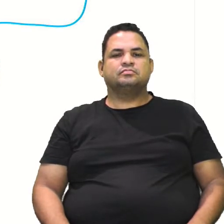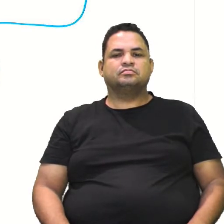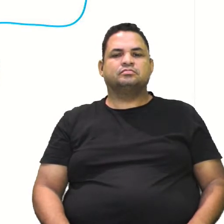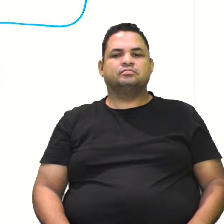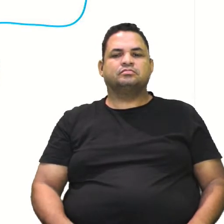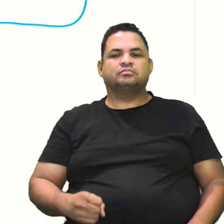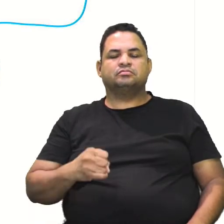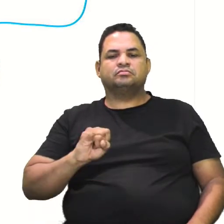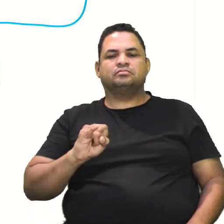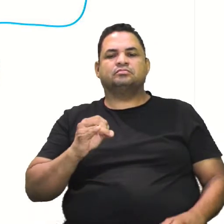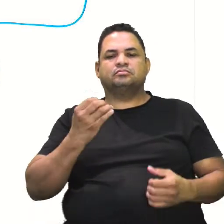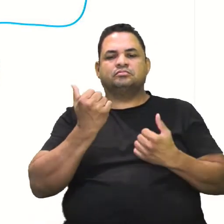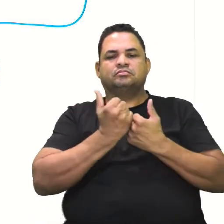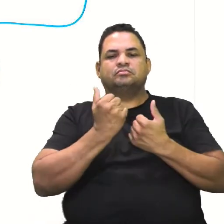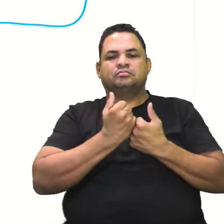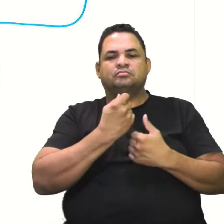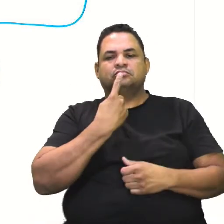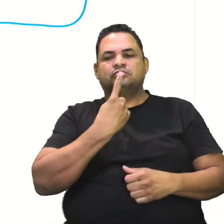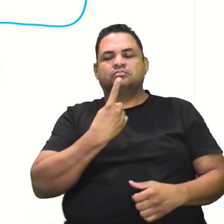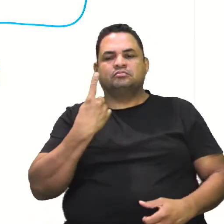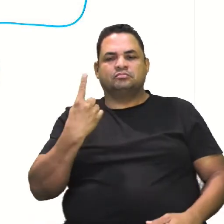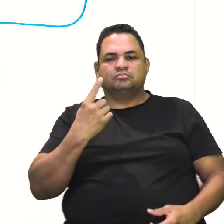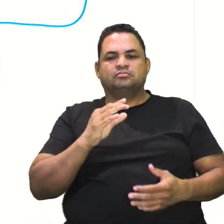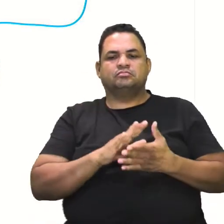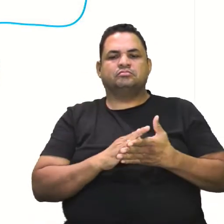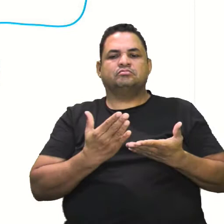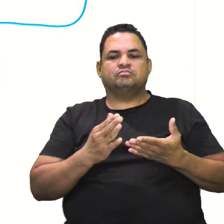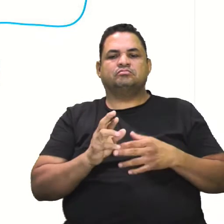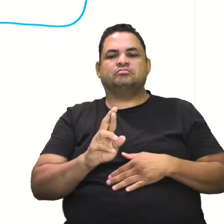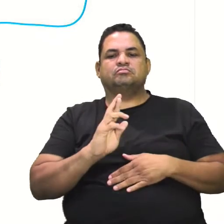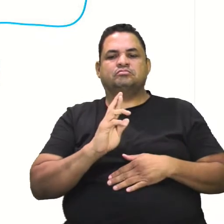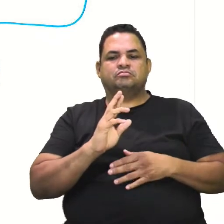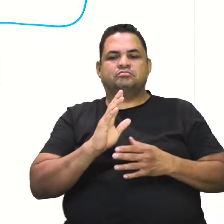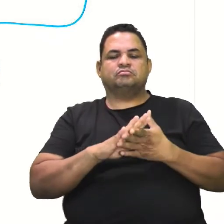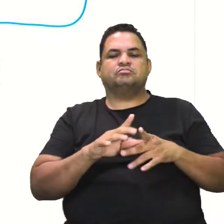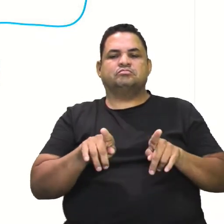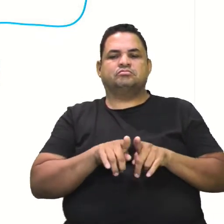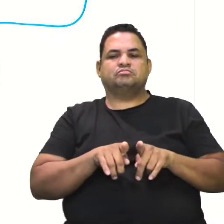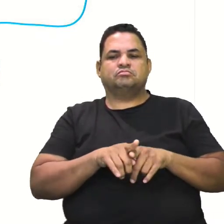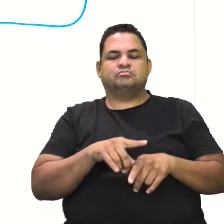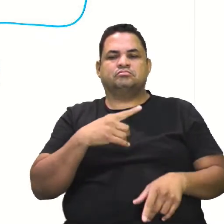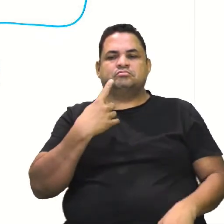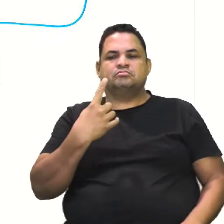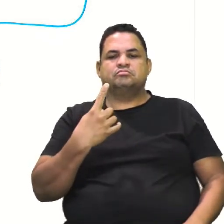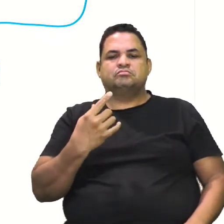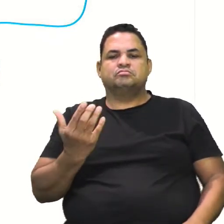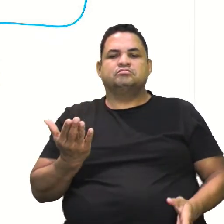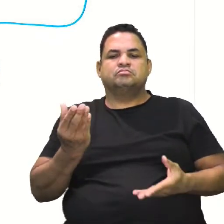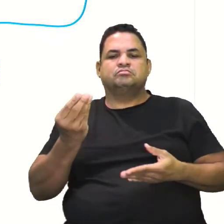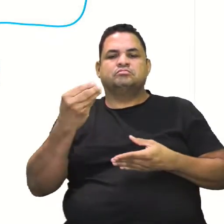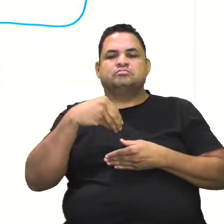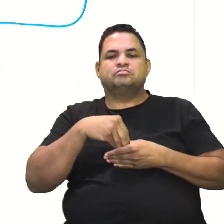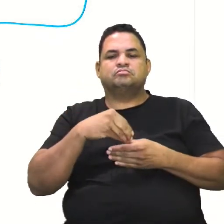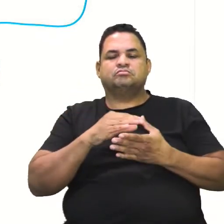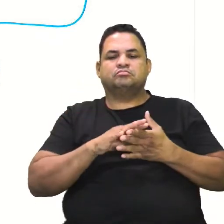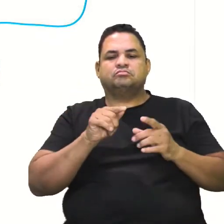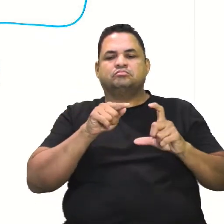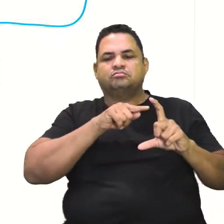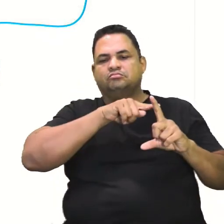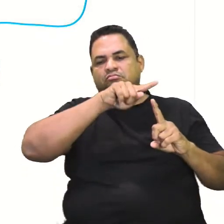Se você for substituir 1 e 1 no x e no y, o resultado vai dar 1, porque esse ponto pertence